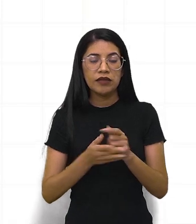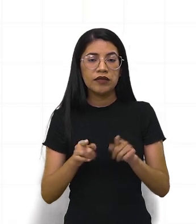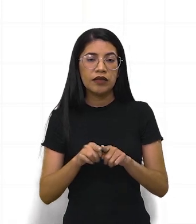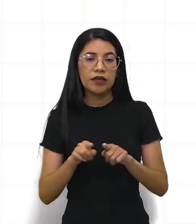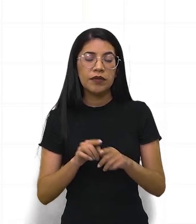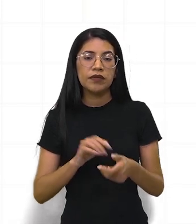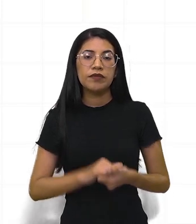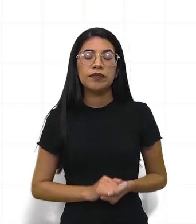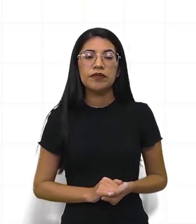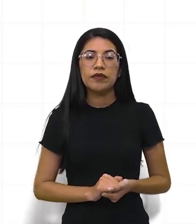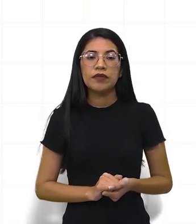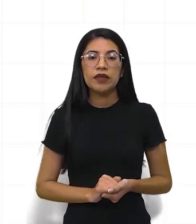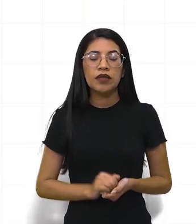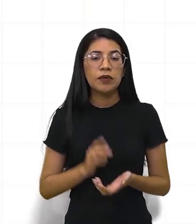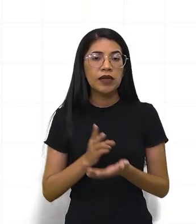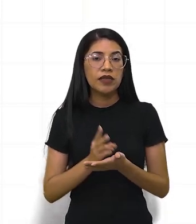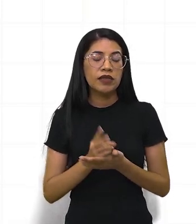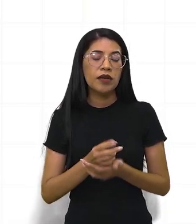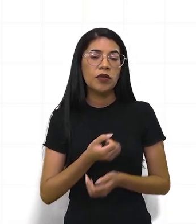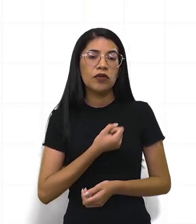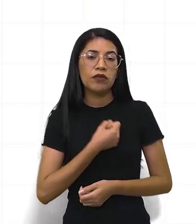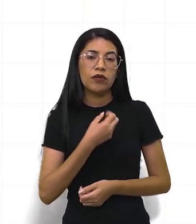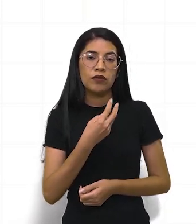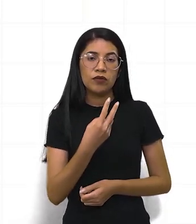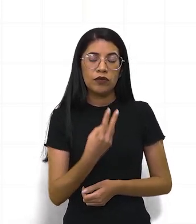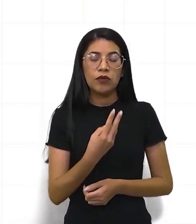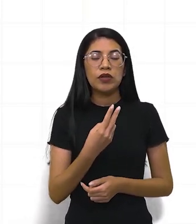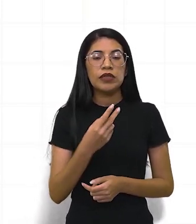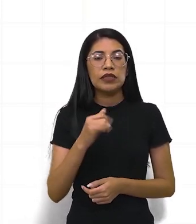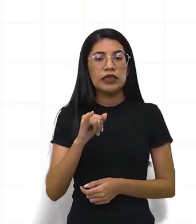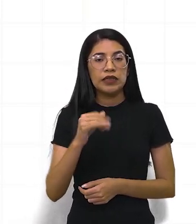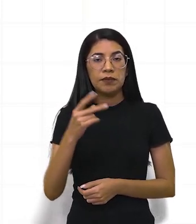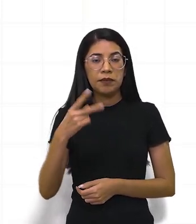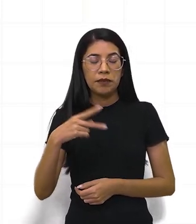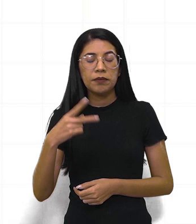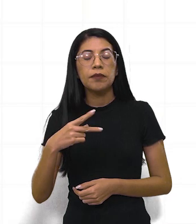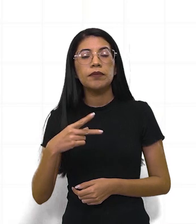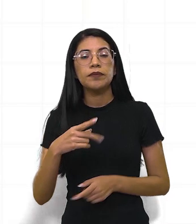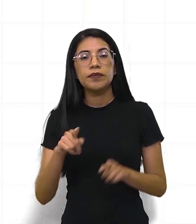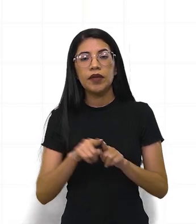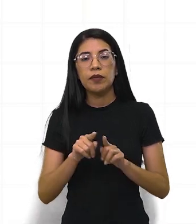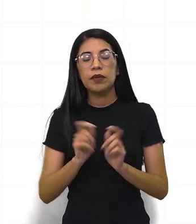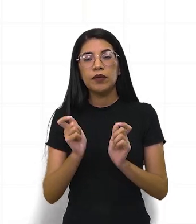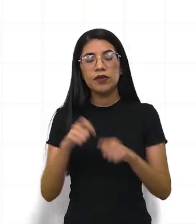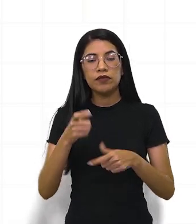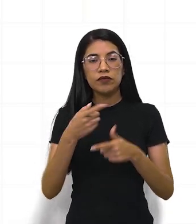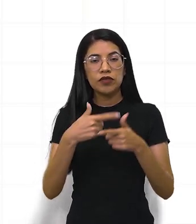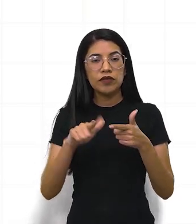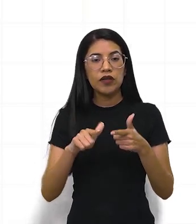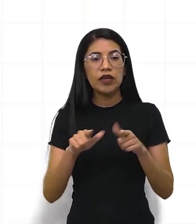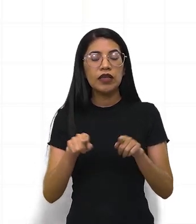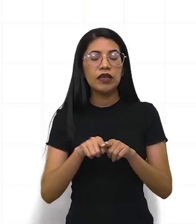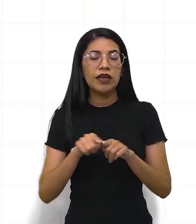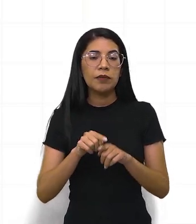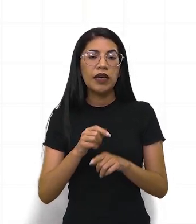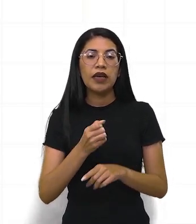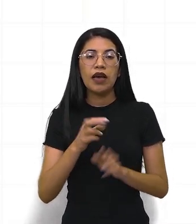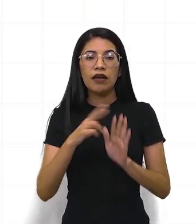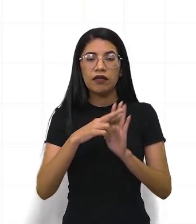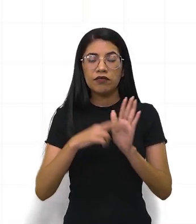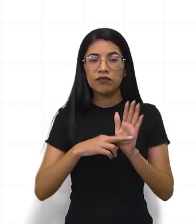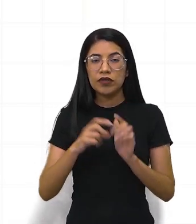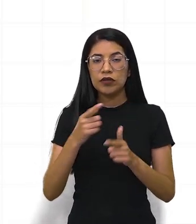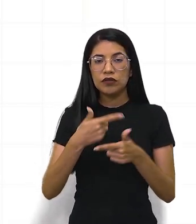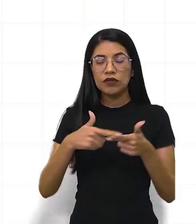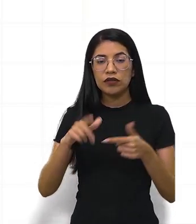Então 2 é todo número par divisível por 2 e por 5 é quando o número termina em 0 ou em